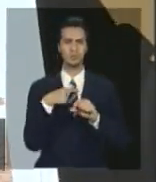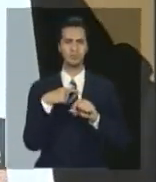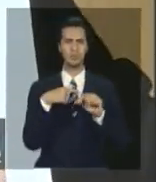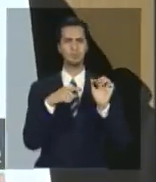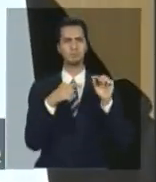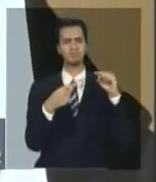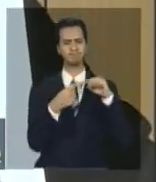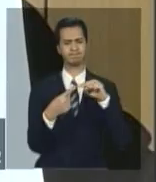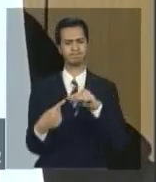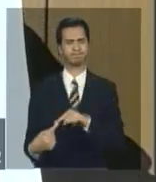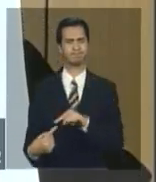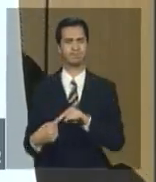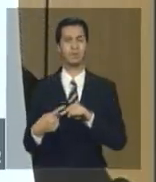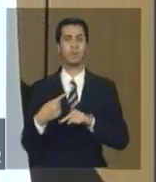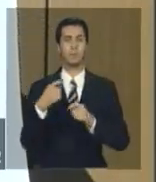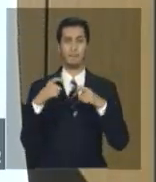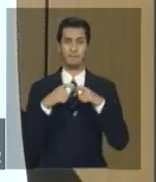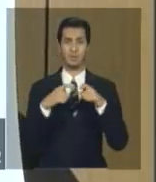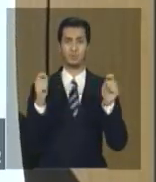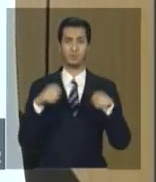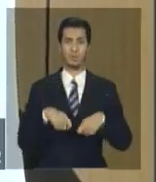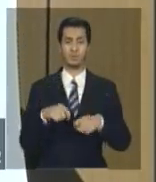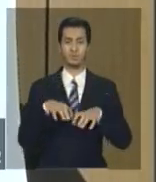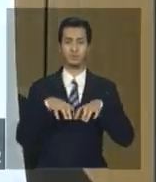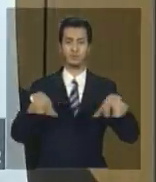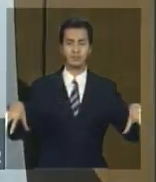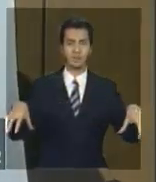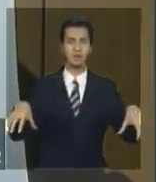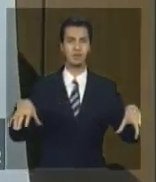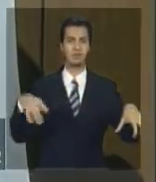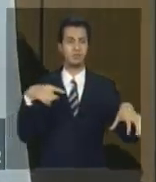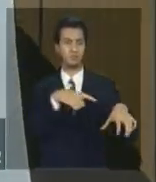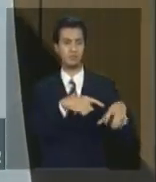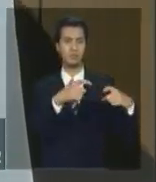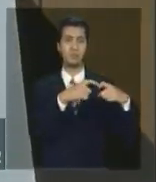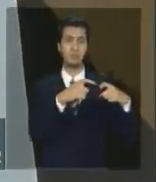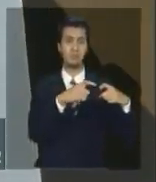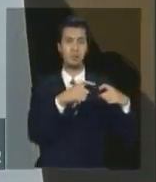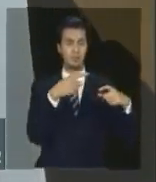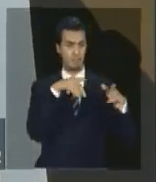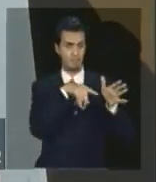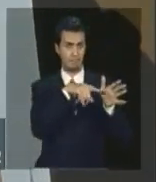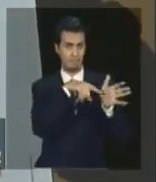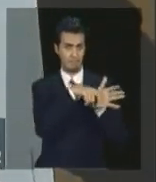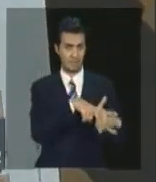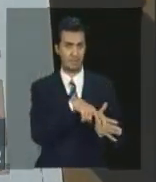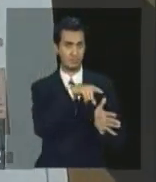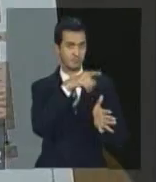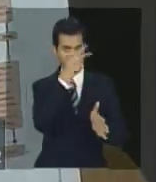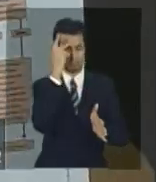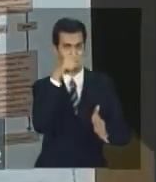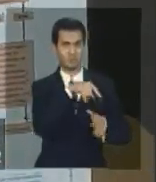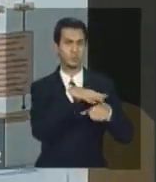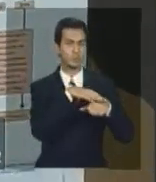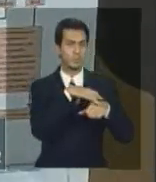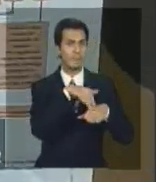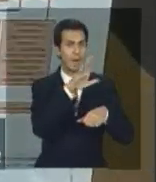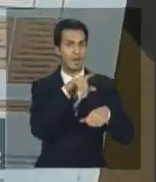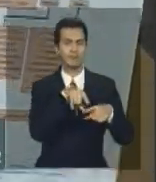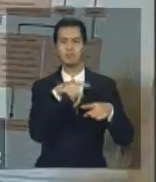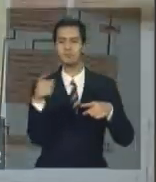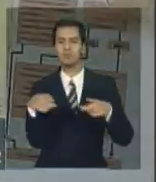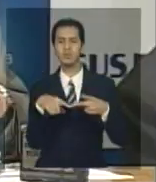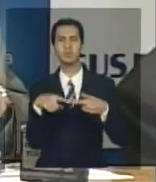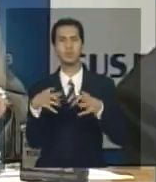simples, o médico consegue ir separando os doentes pelo grau de risco e tomando as medidas necessárias para evitar o agravamento